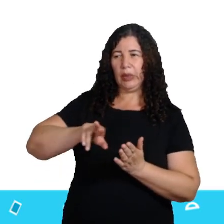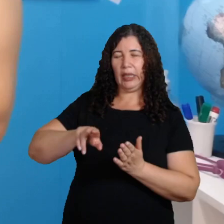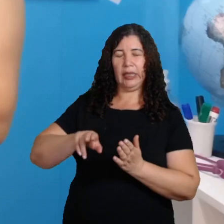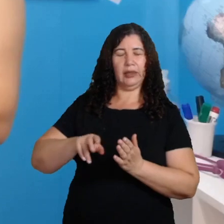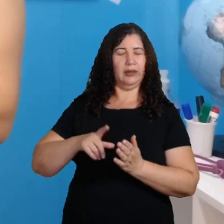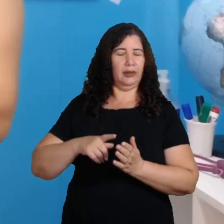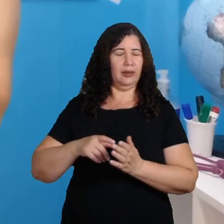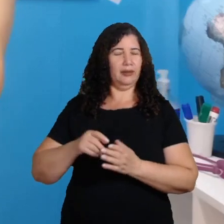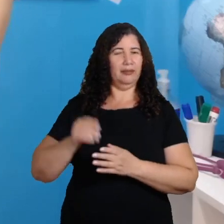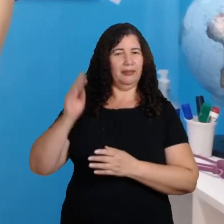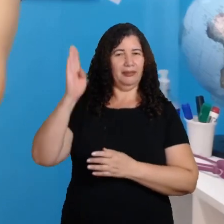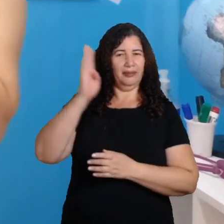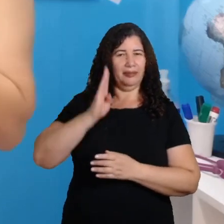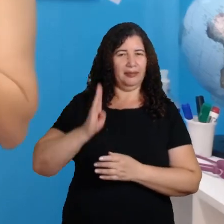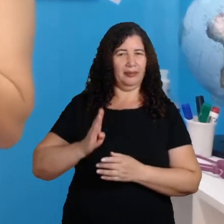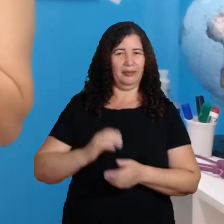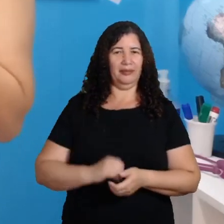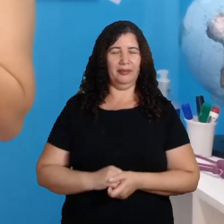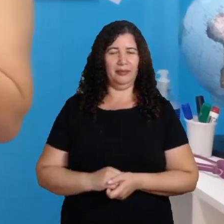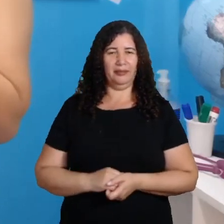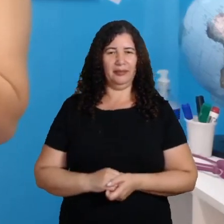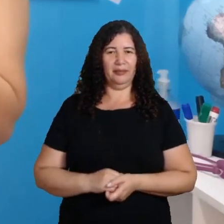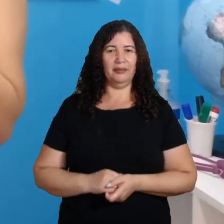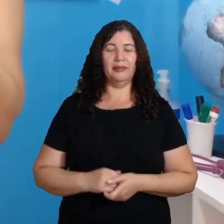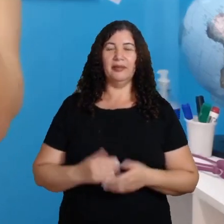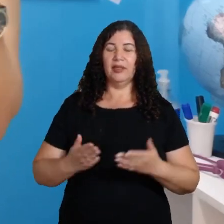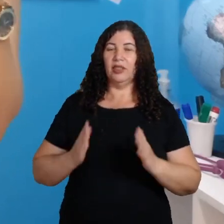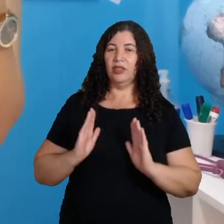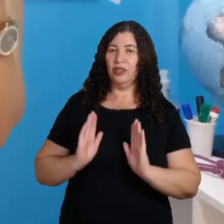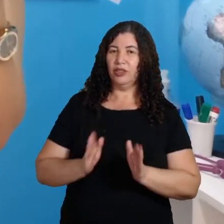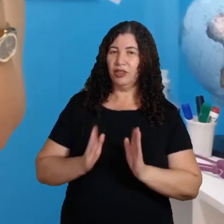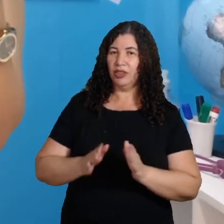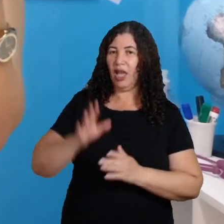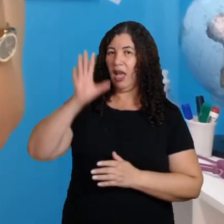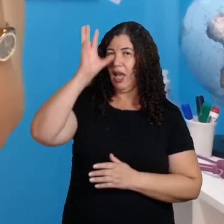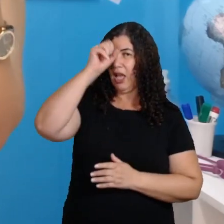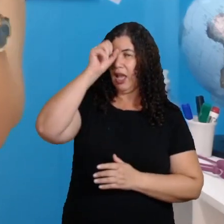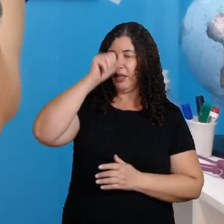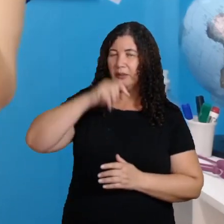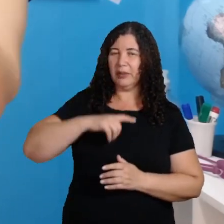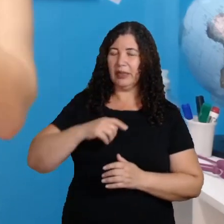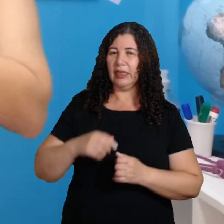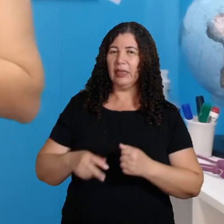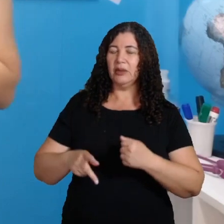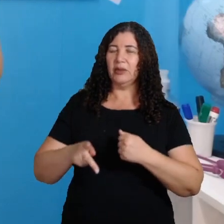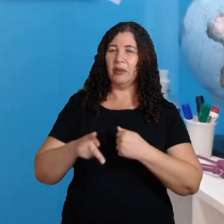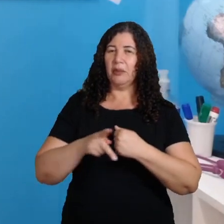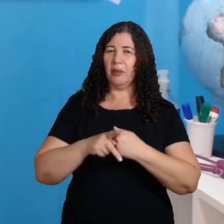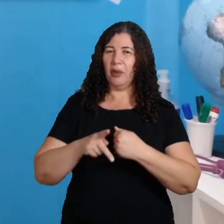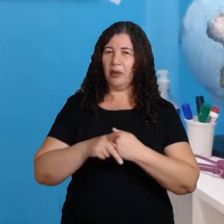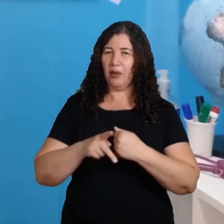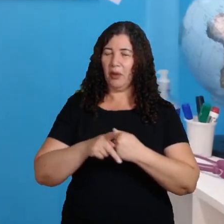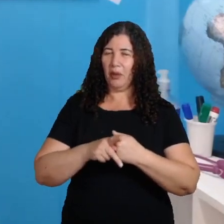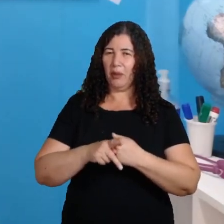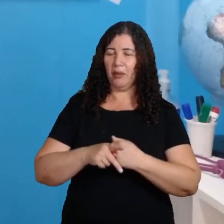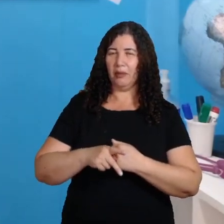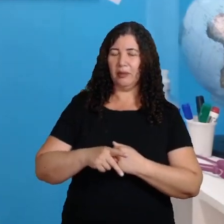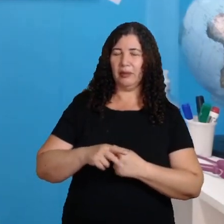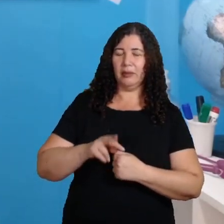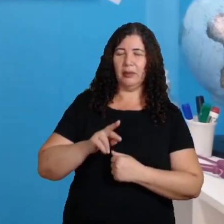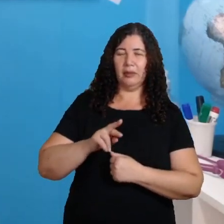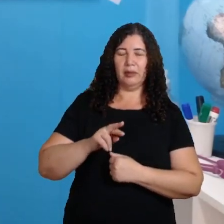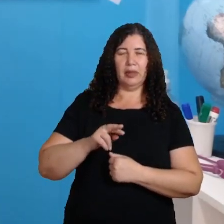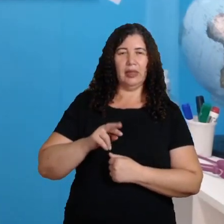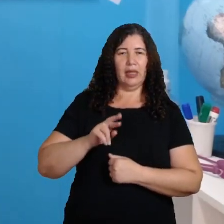brasileiras. Agora, considerando que já estudamos pronomes pessoais no caso reto, já estudamos os